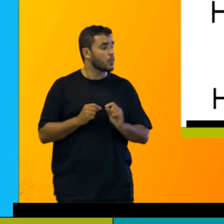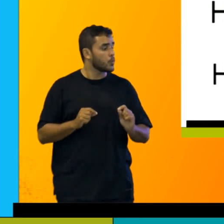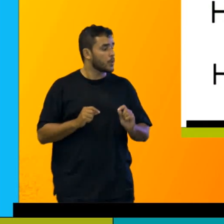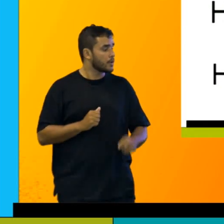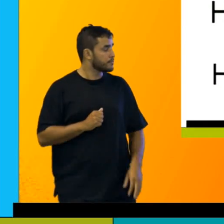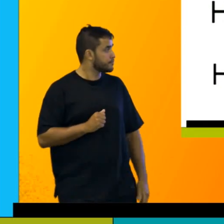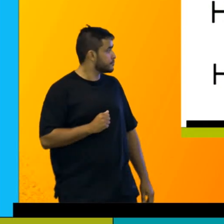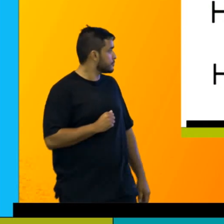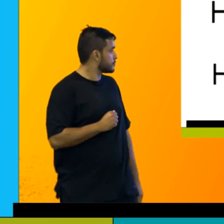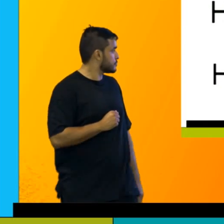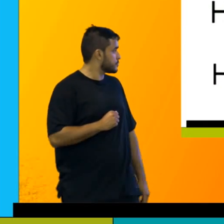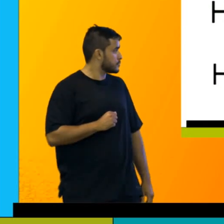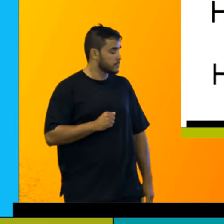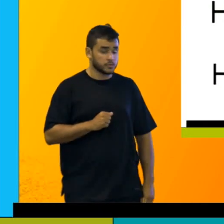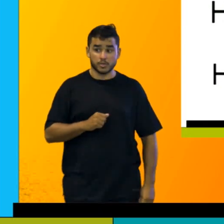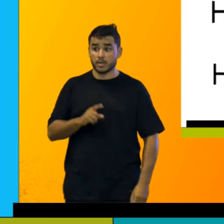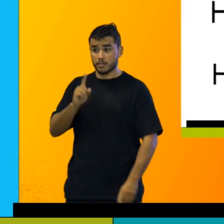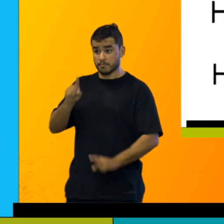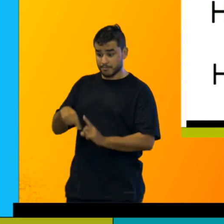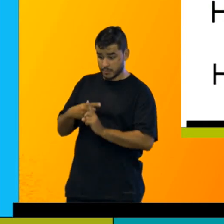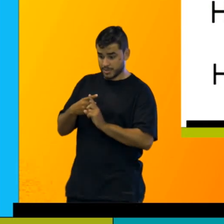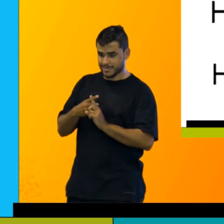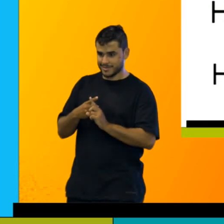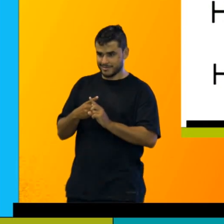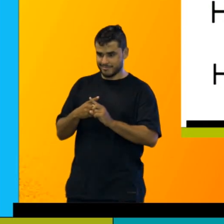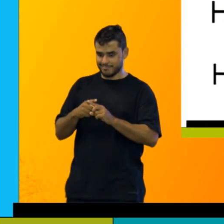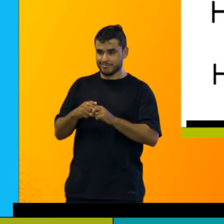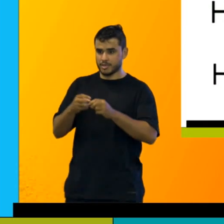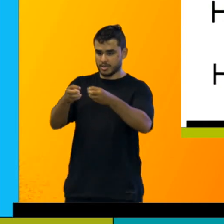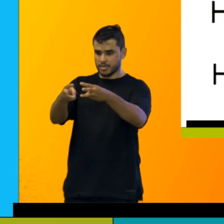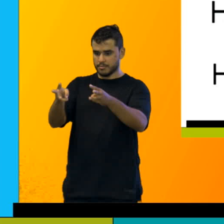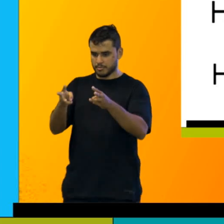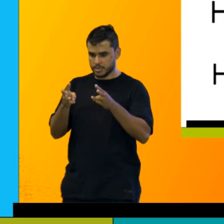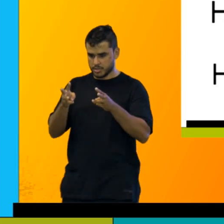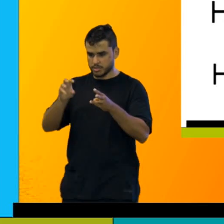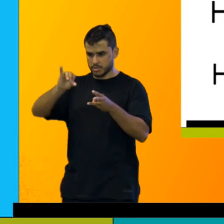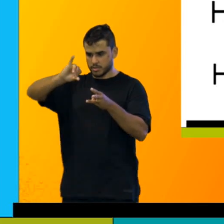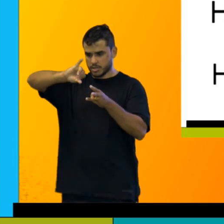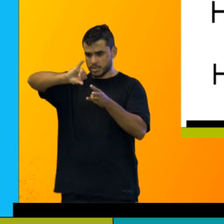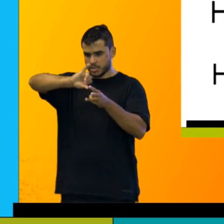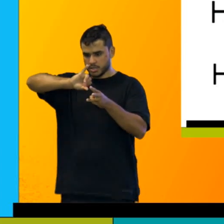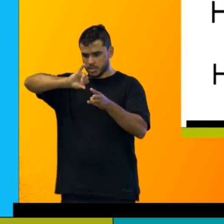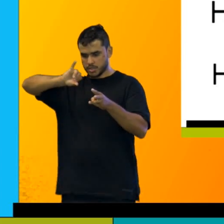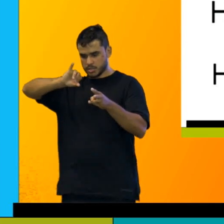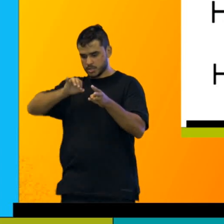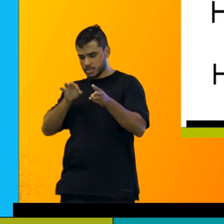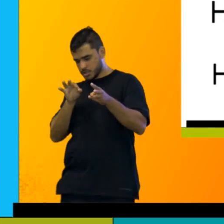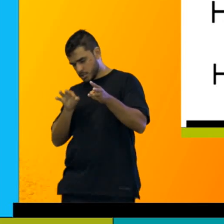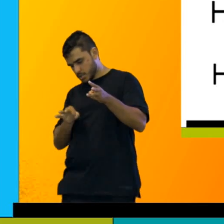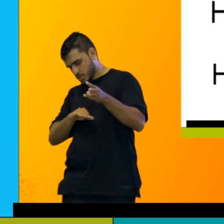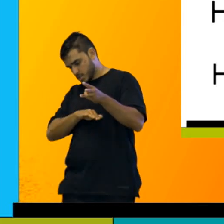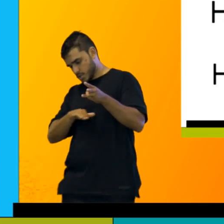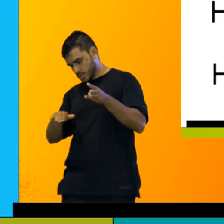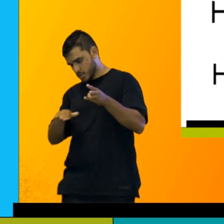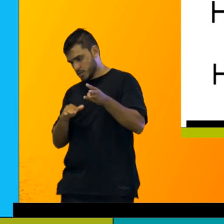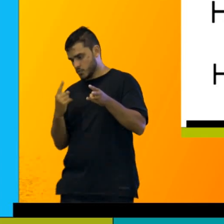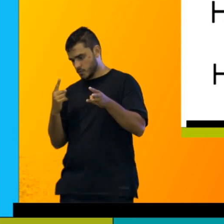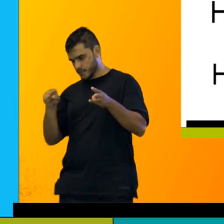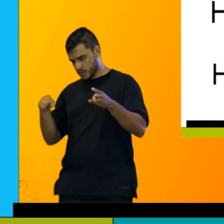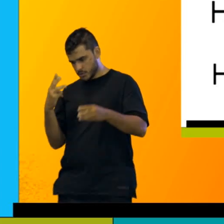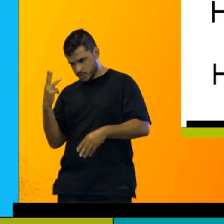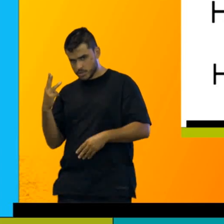Tem que somar 1,3, que é do chão até o caminhão, e tem que somar o 0,5, que